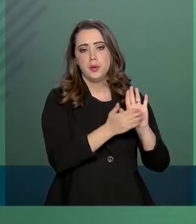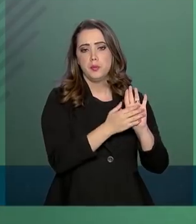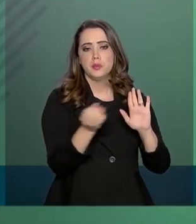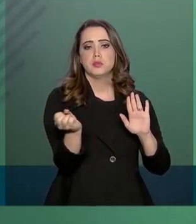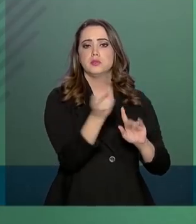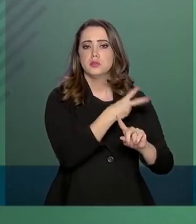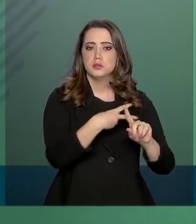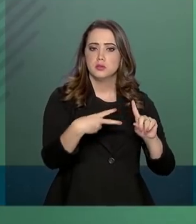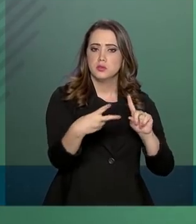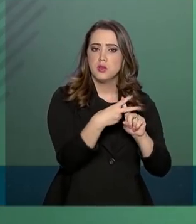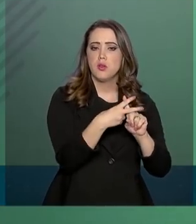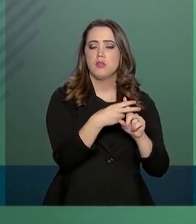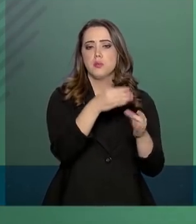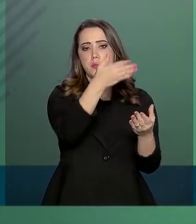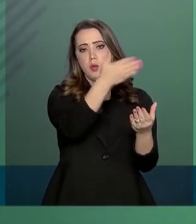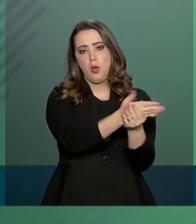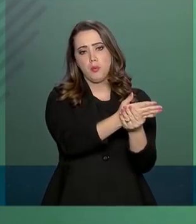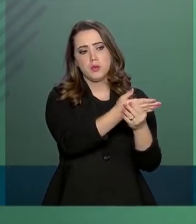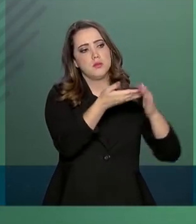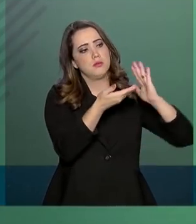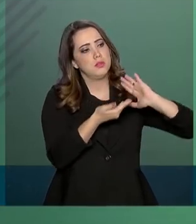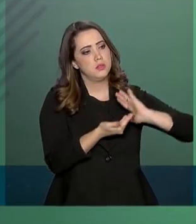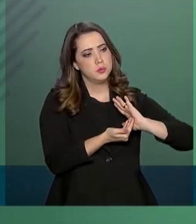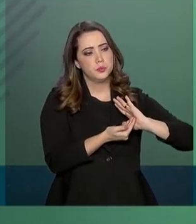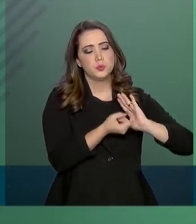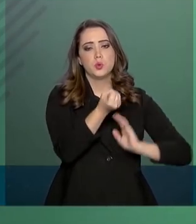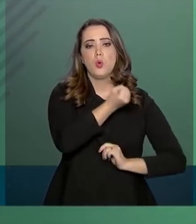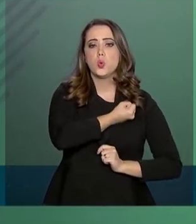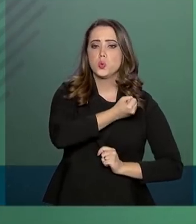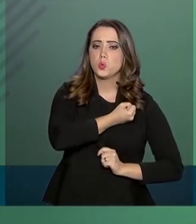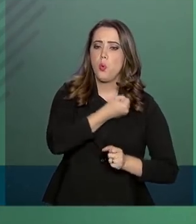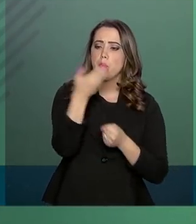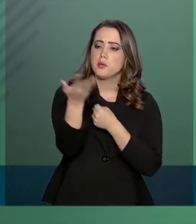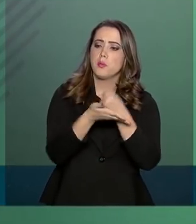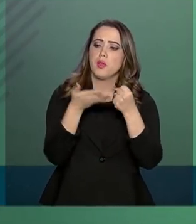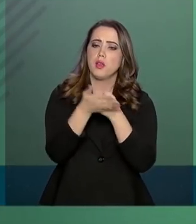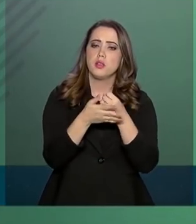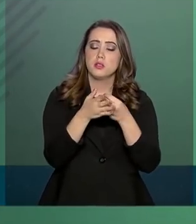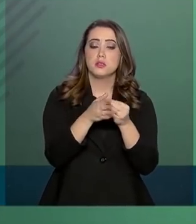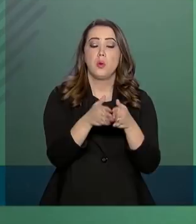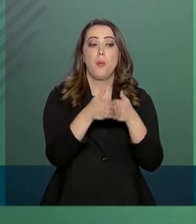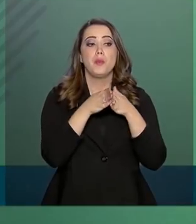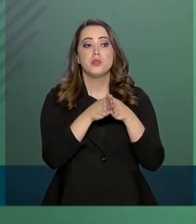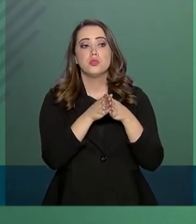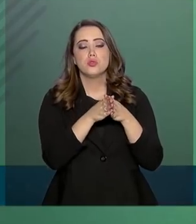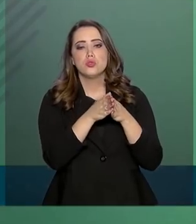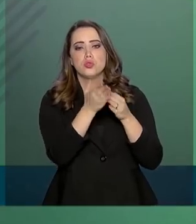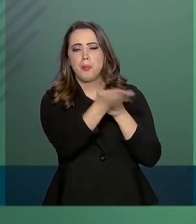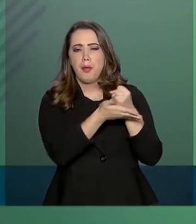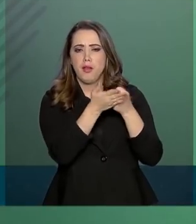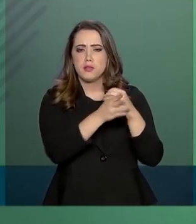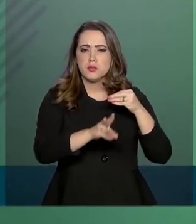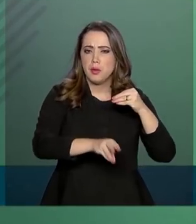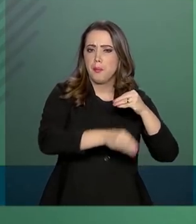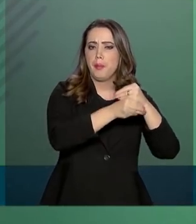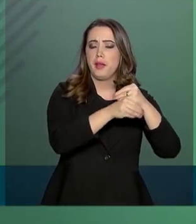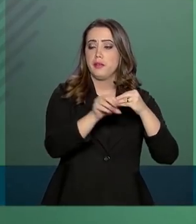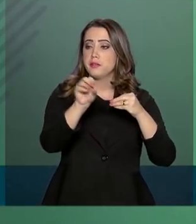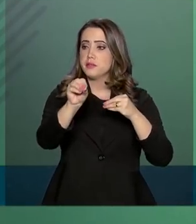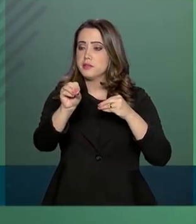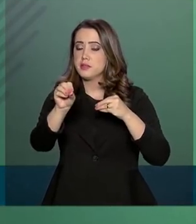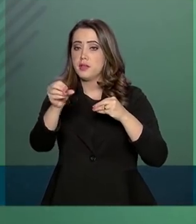a câmara dos deputados os dados que embasam a pec 06 e 20 19